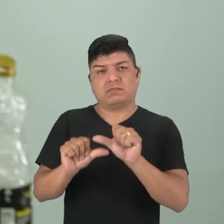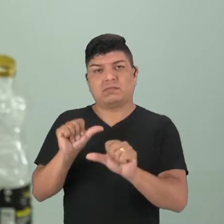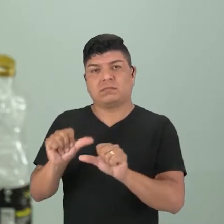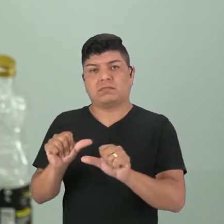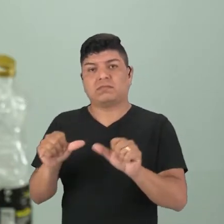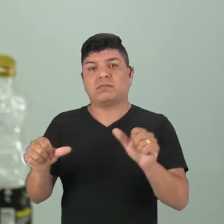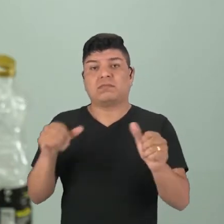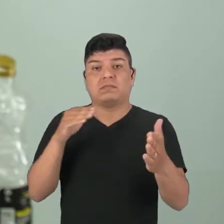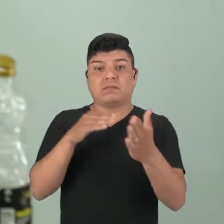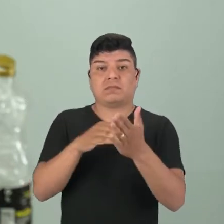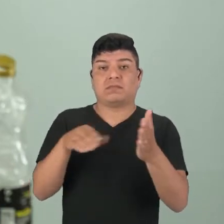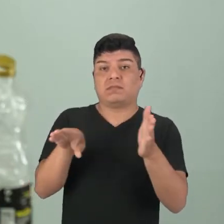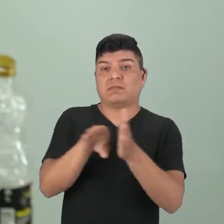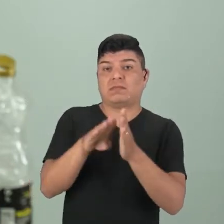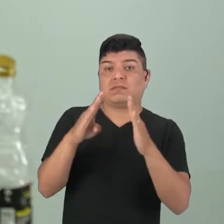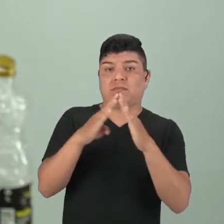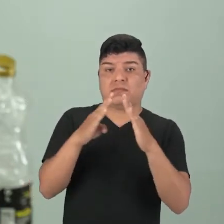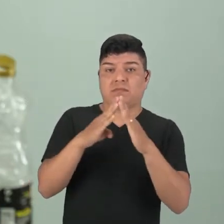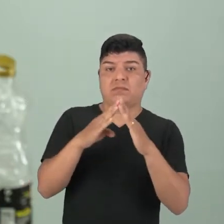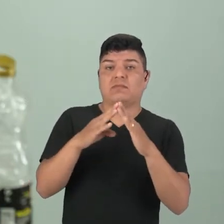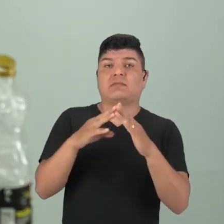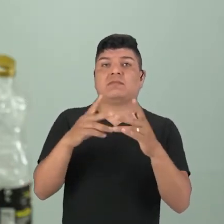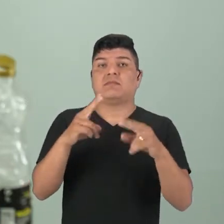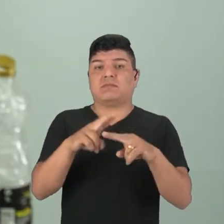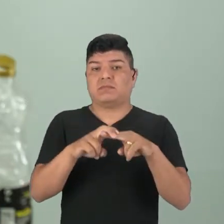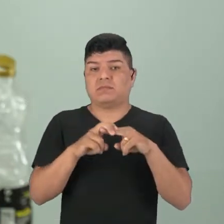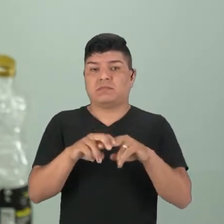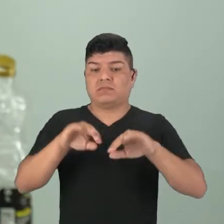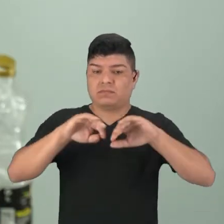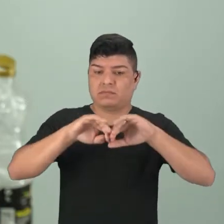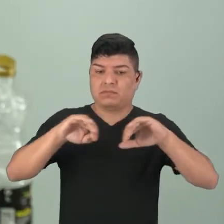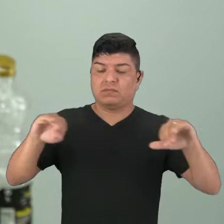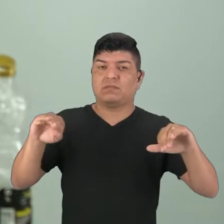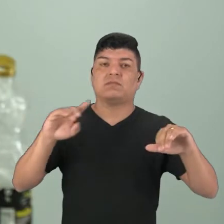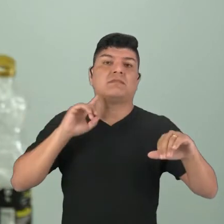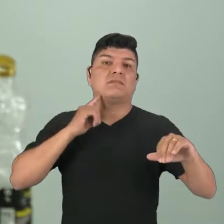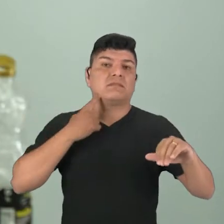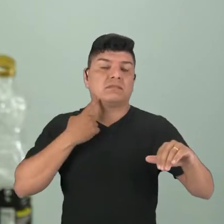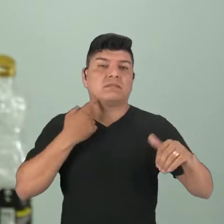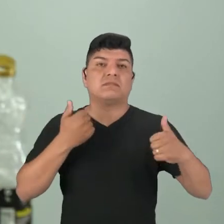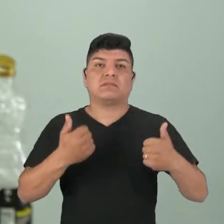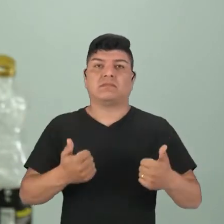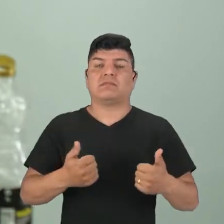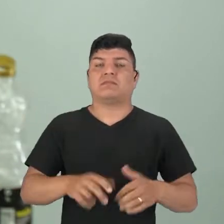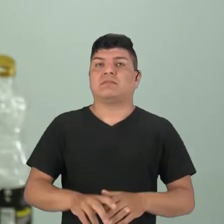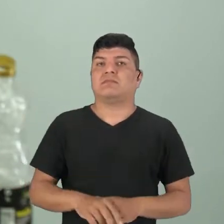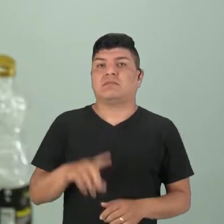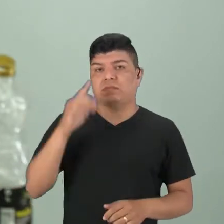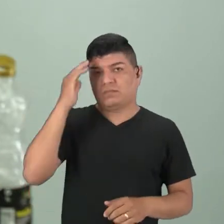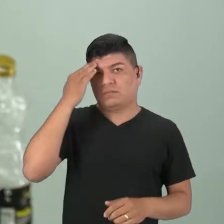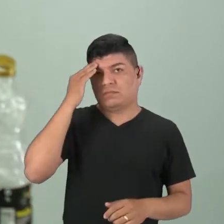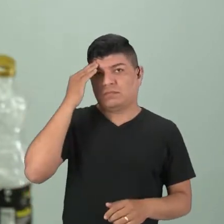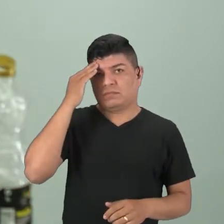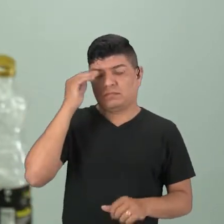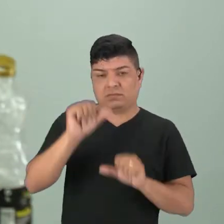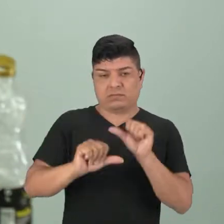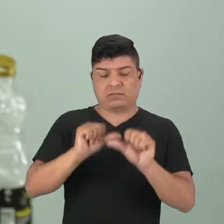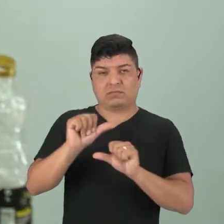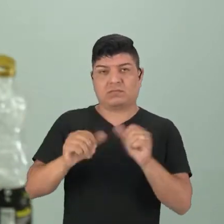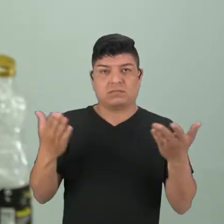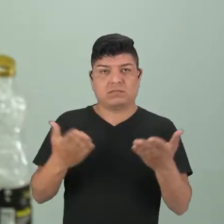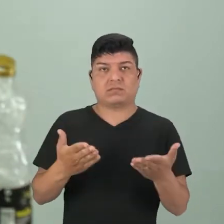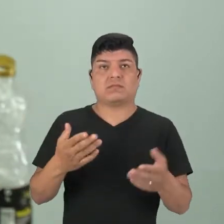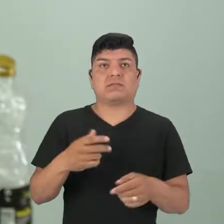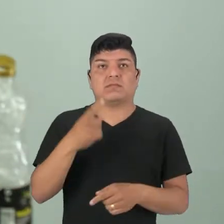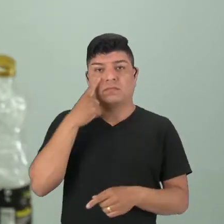casa, tirando essas impurezas. Aí, no caso, ela faz essa separação desses elementos, tá? A gente vai entender essa transformação